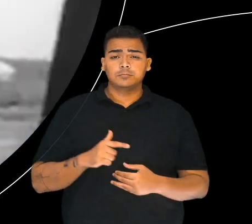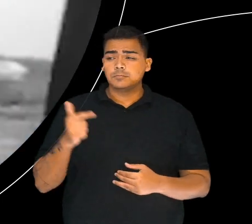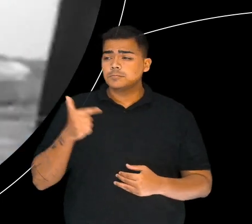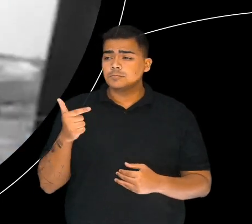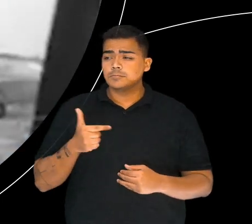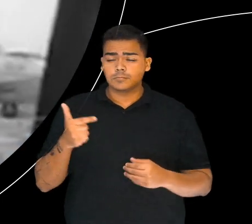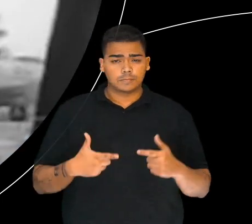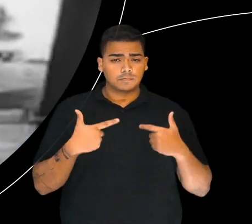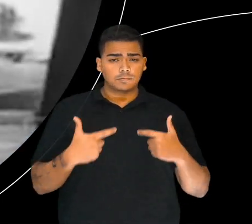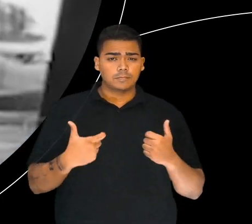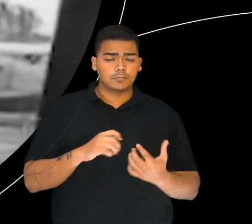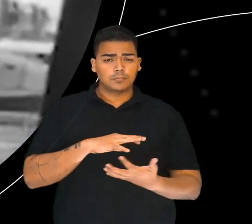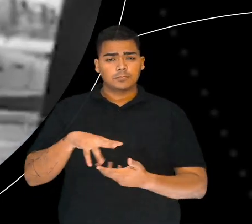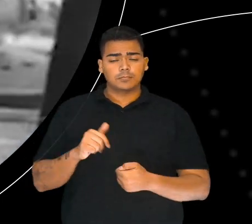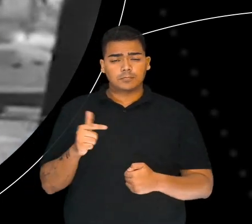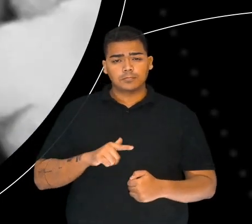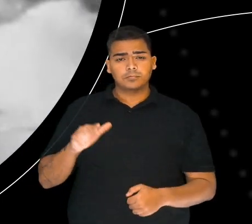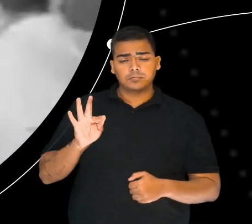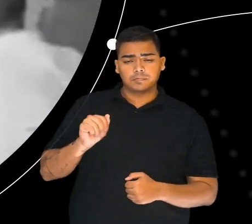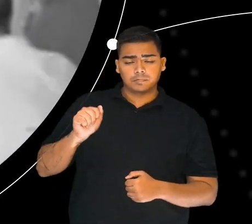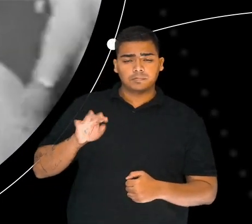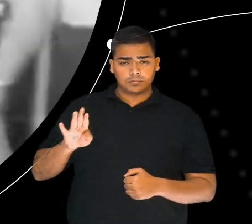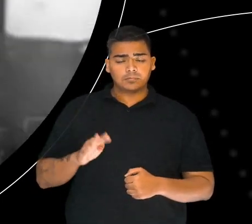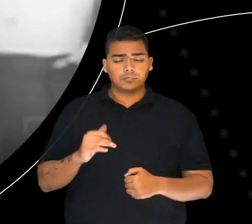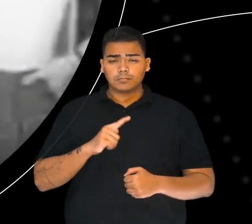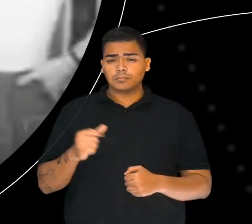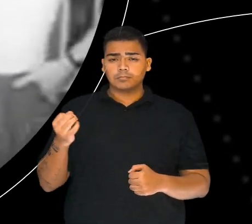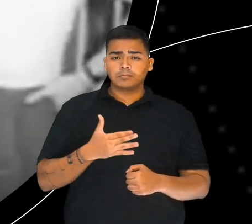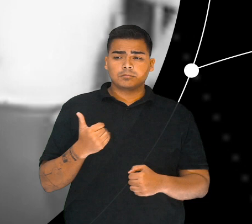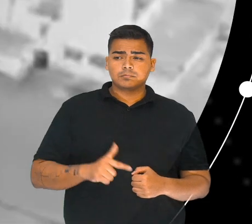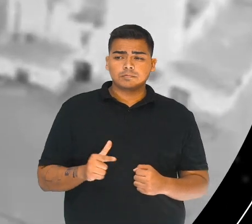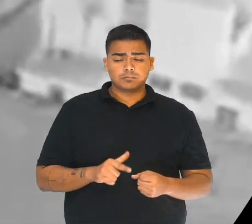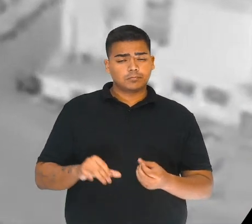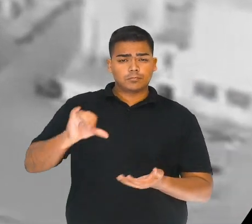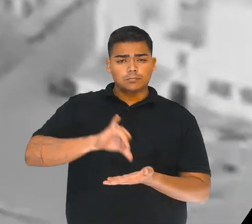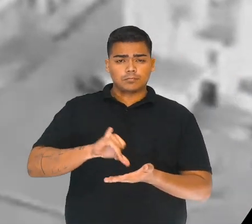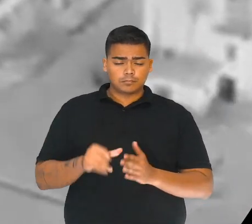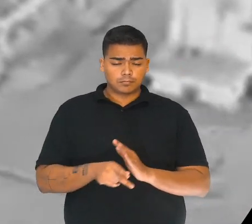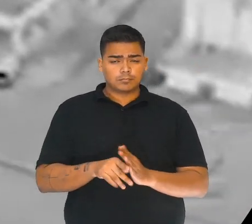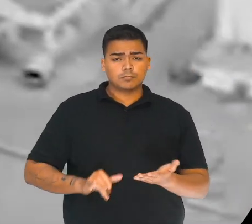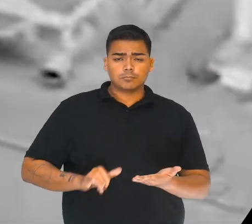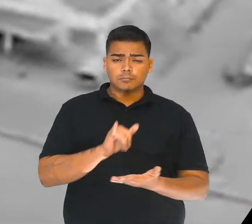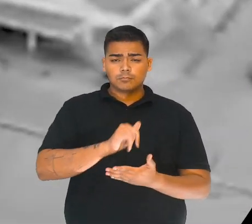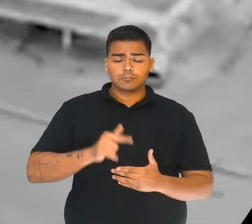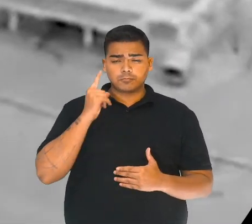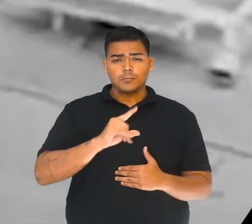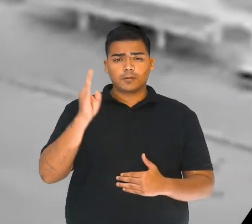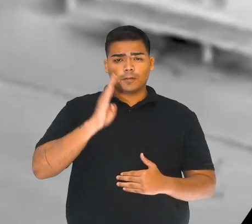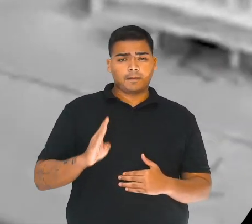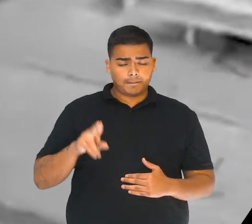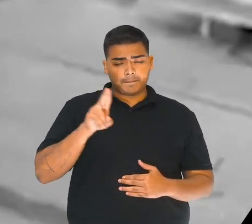Após a Segunda Guerra Mundial, a recém-criada Força Aérea Brasileira resolve instalar aqui o Centro Tecnológico Aeronáutico para